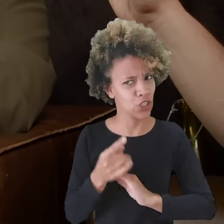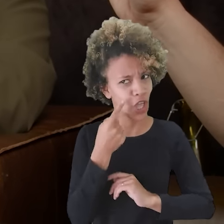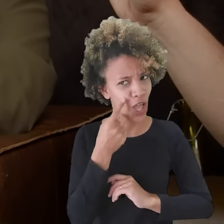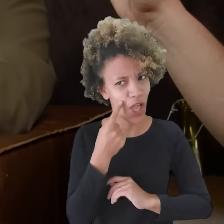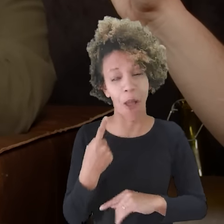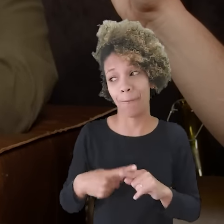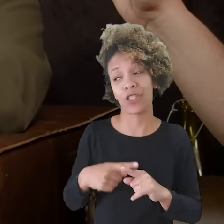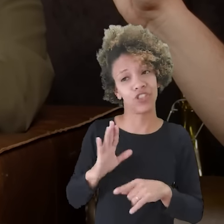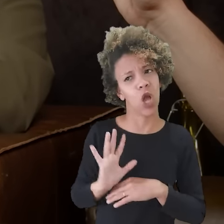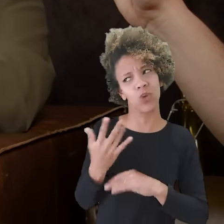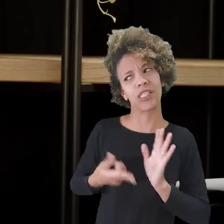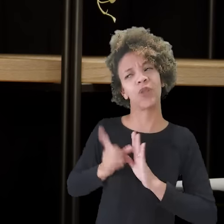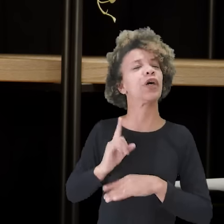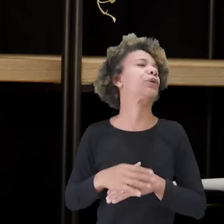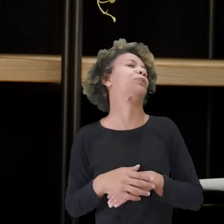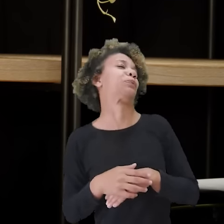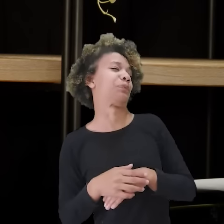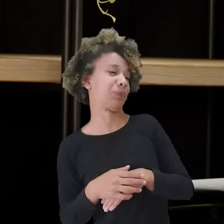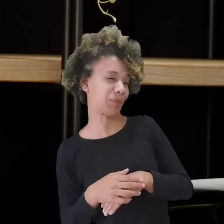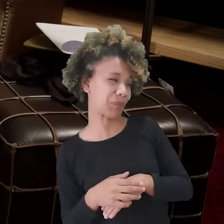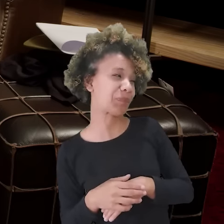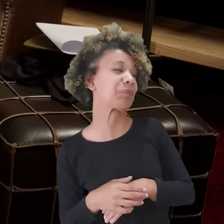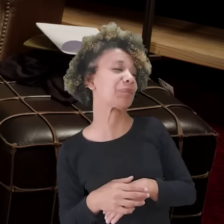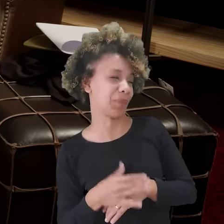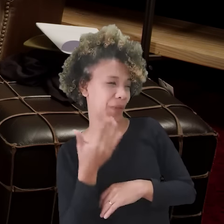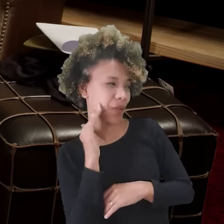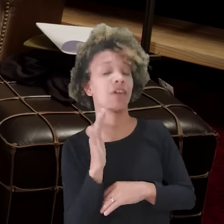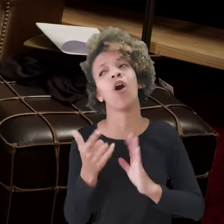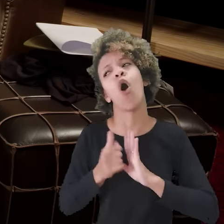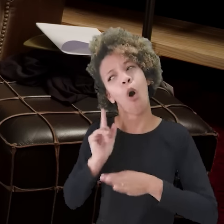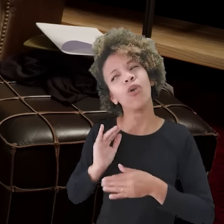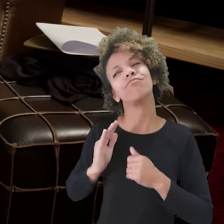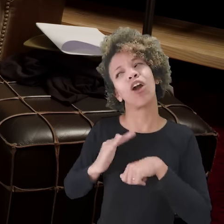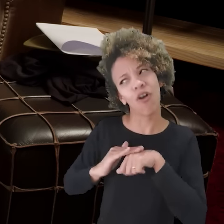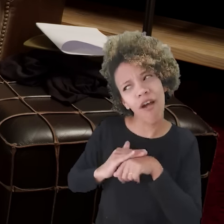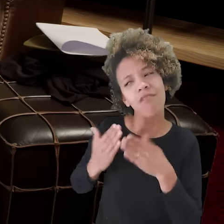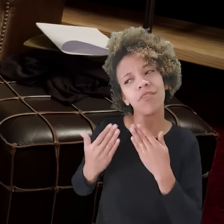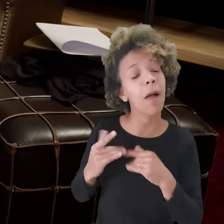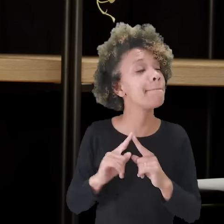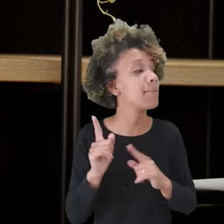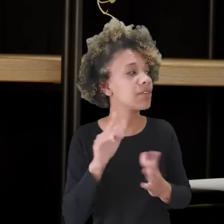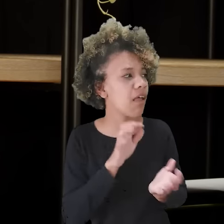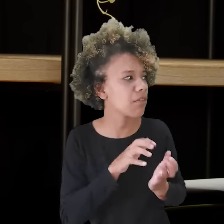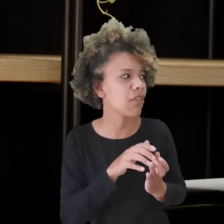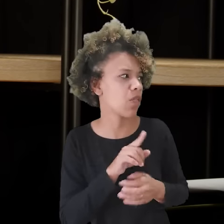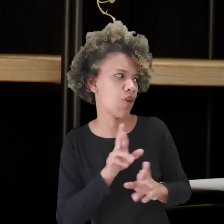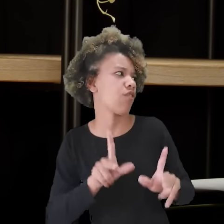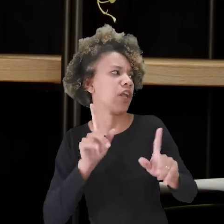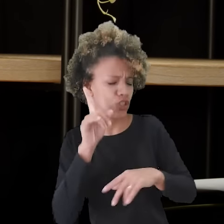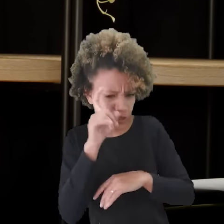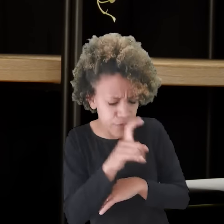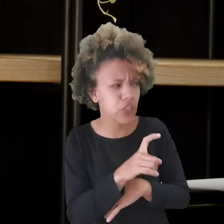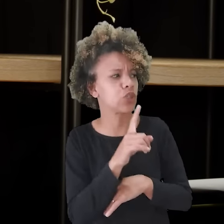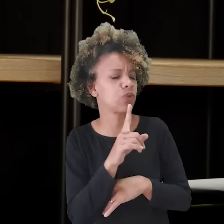porque já estava acontecendo Outra coisa ah entendi entendi e aí eu queria entender lá no Recife não é assim